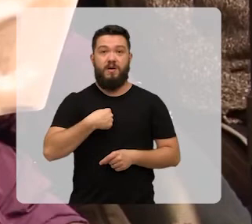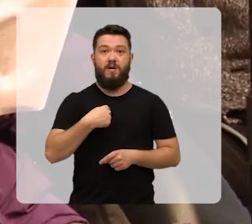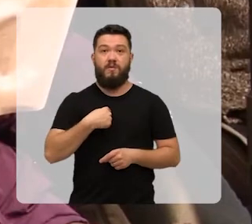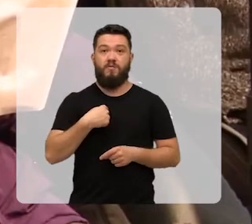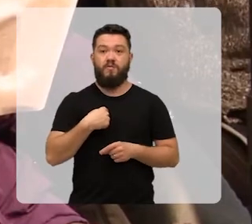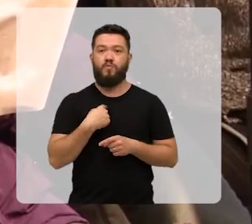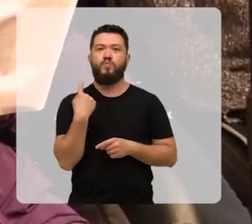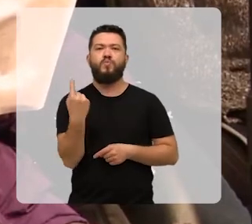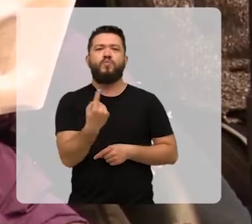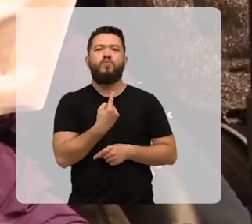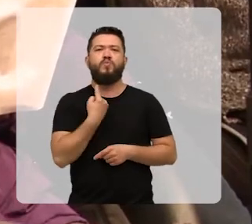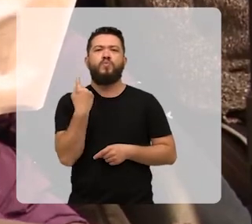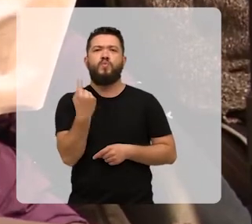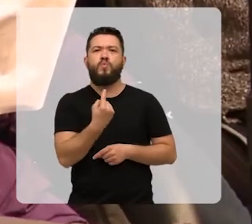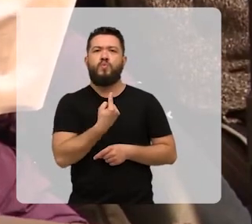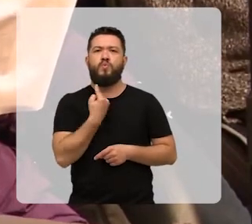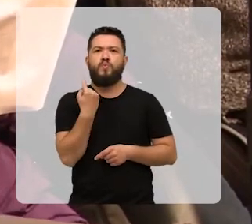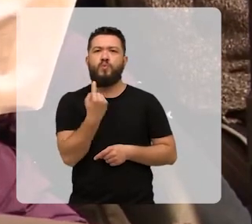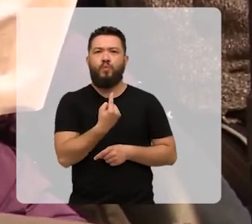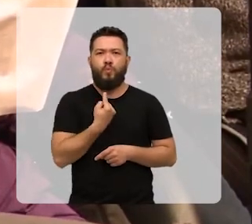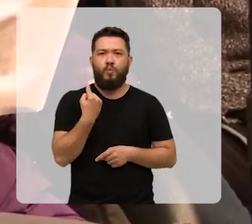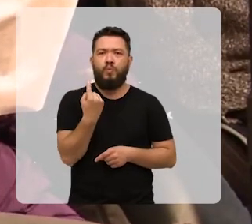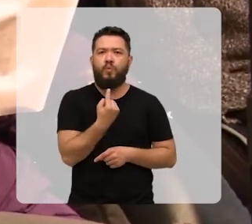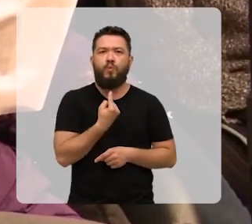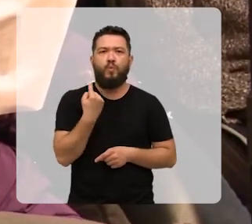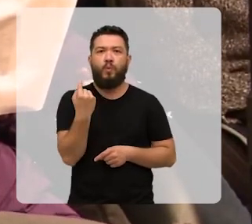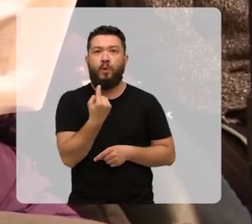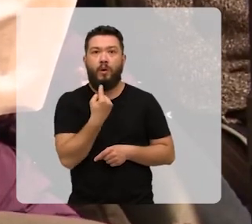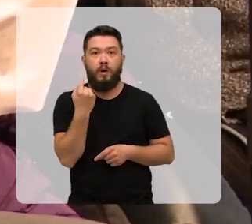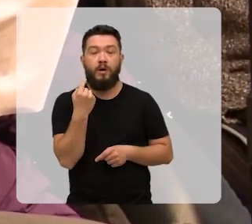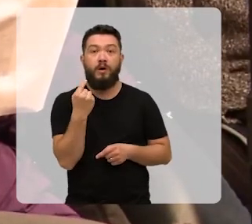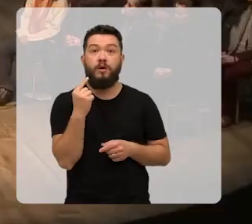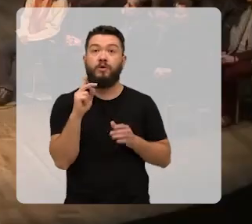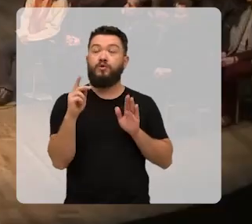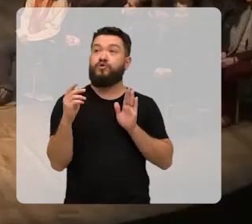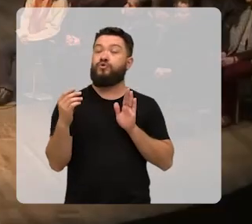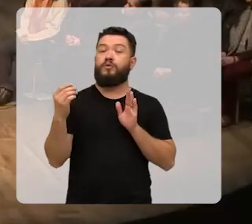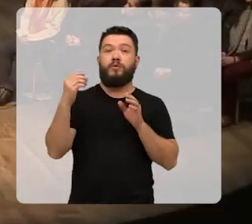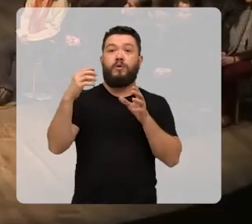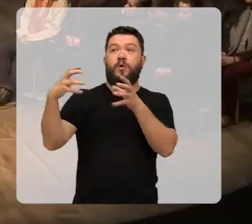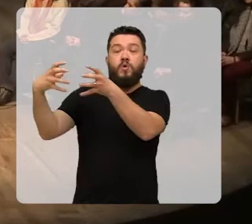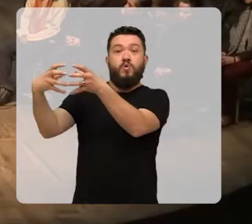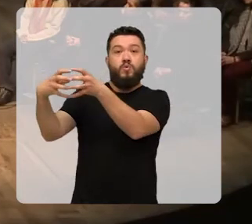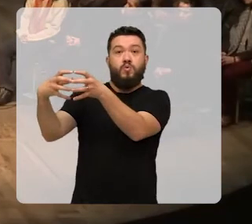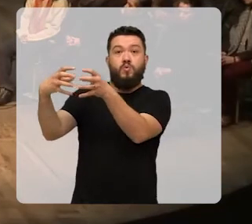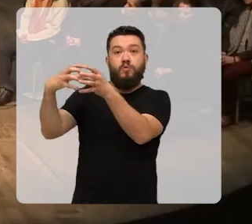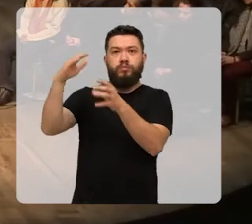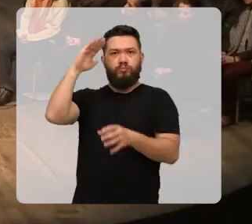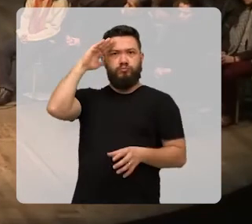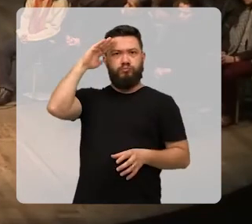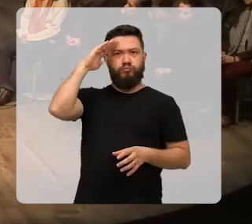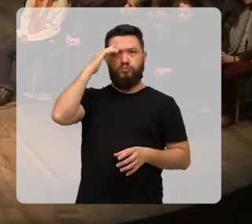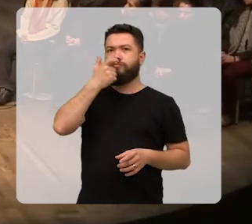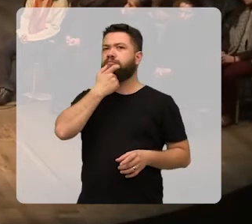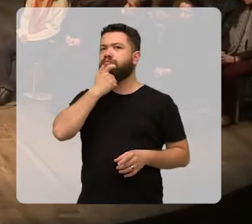minha família em Bergen-Belsen até chegar das tropas britânicas no dia 15 de abril de 1945.